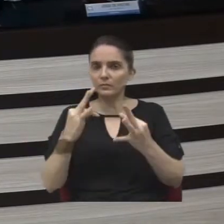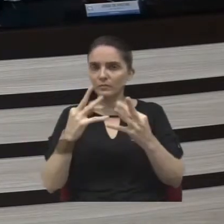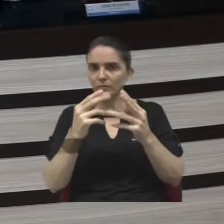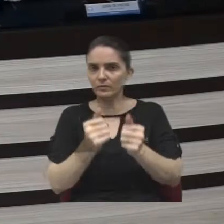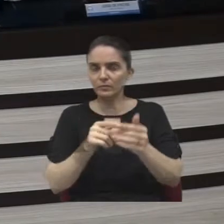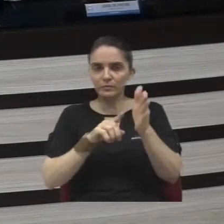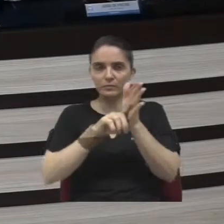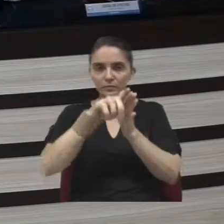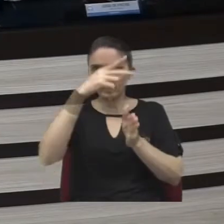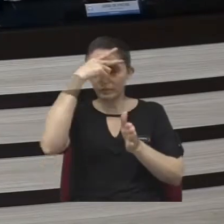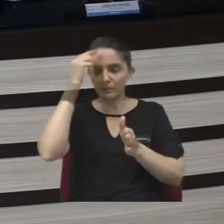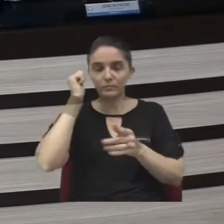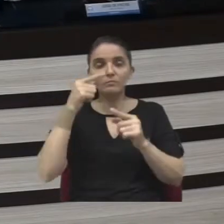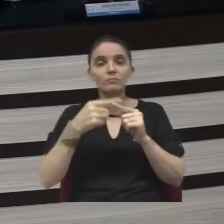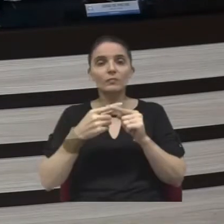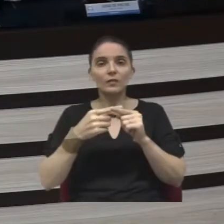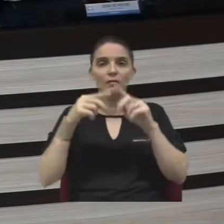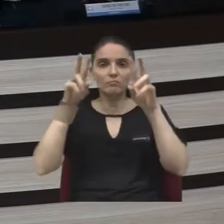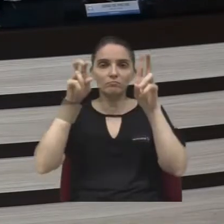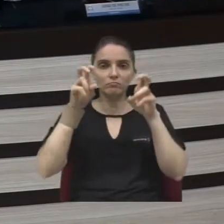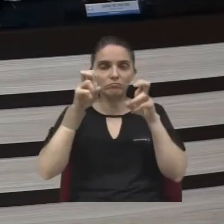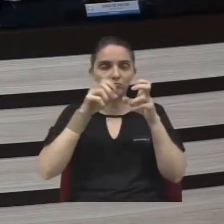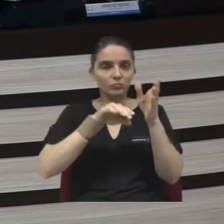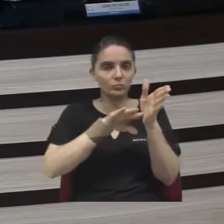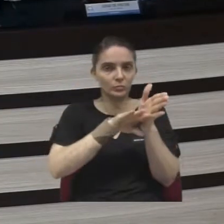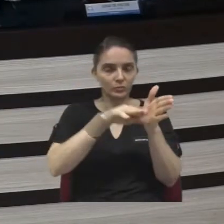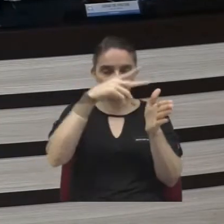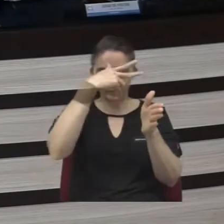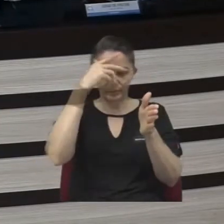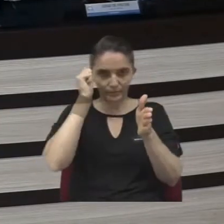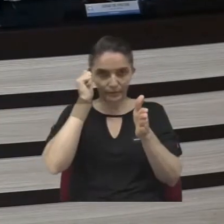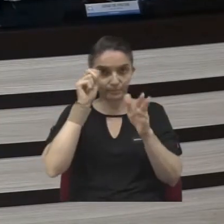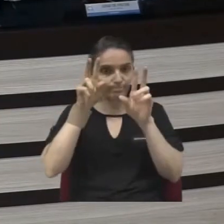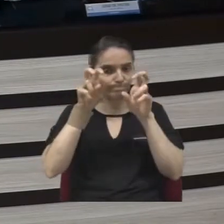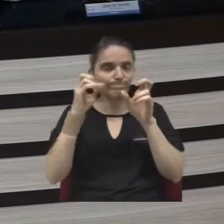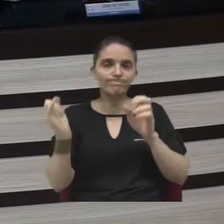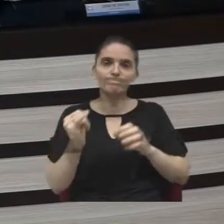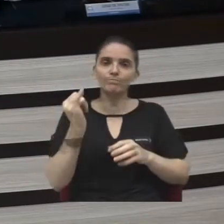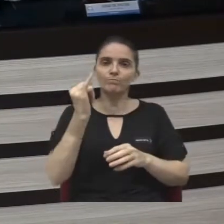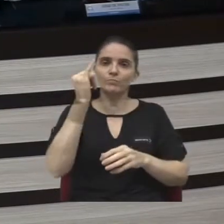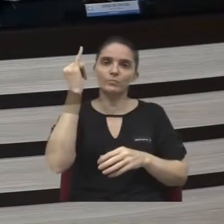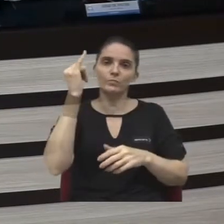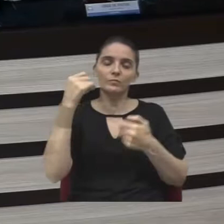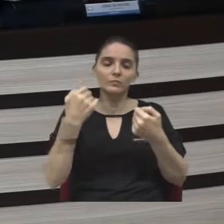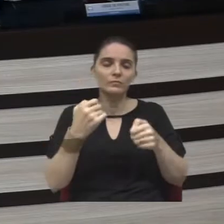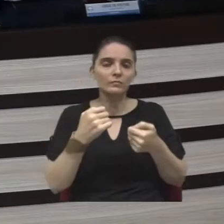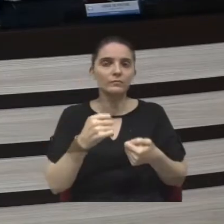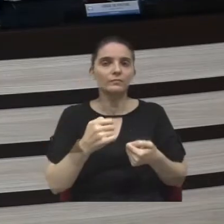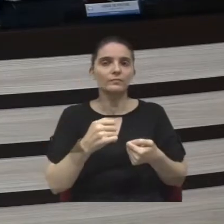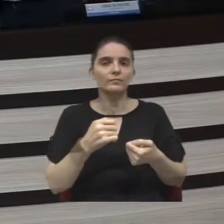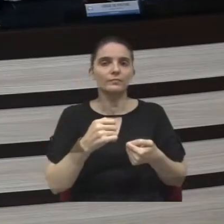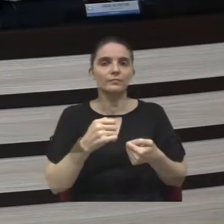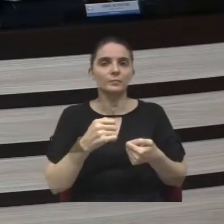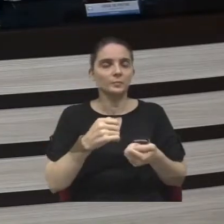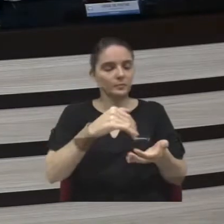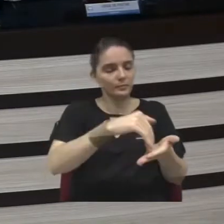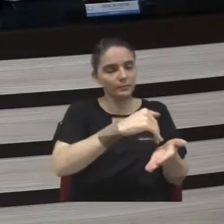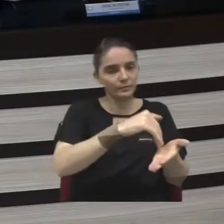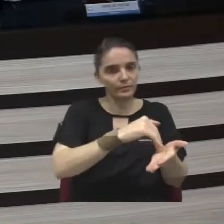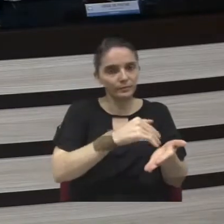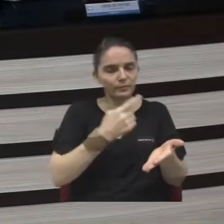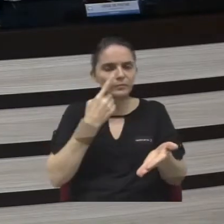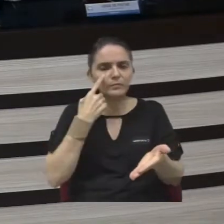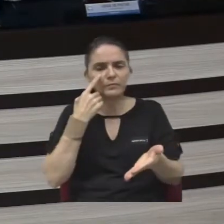assuntos constantes dos requerimentos protocolados nesta Prefeitura Municipal, merecerem uma análise mais apurada por parte